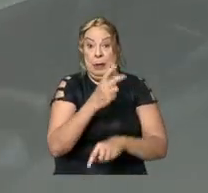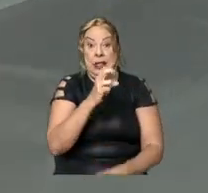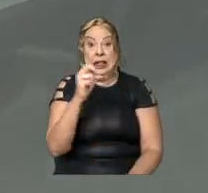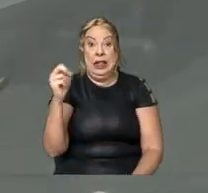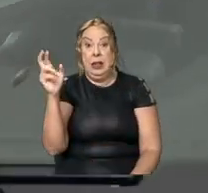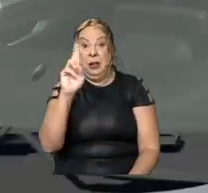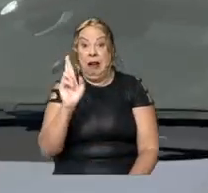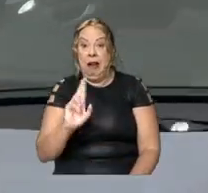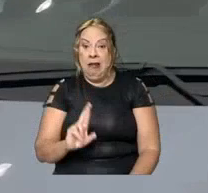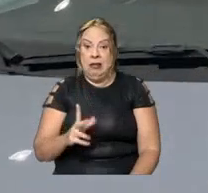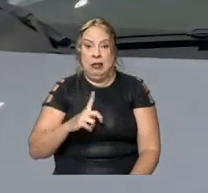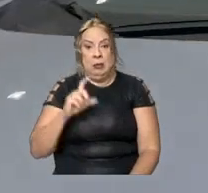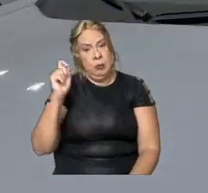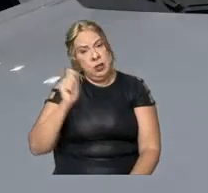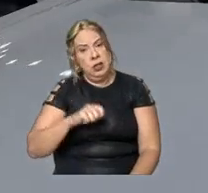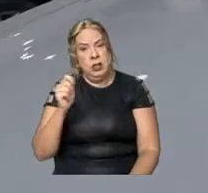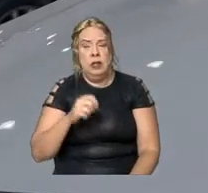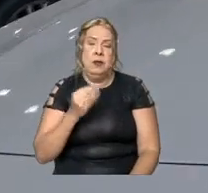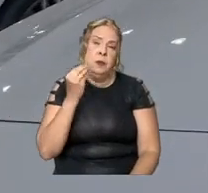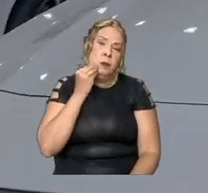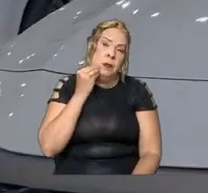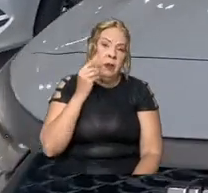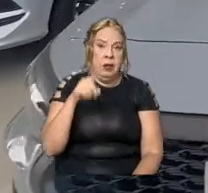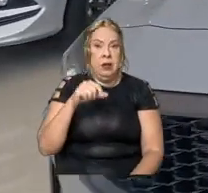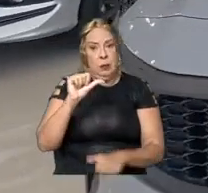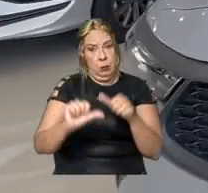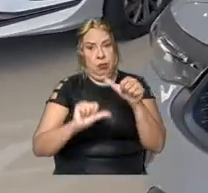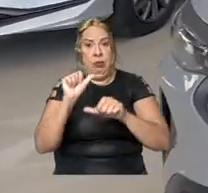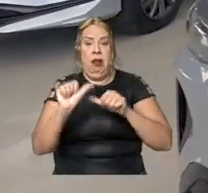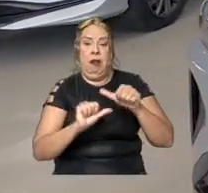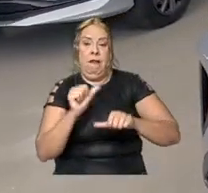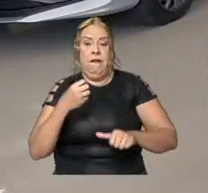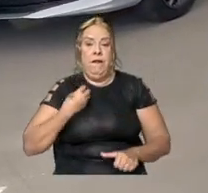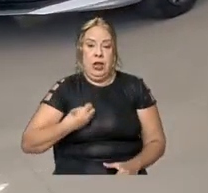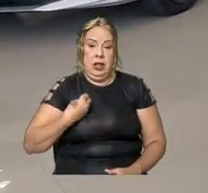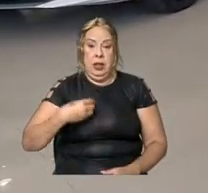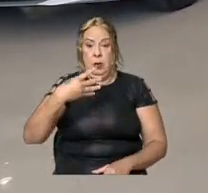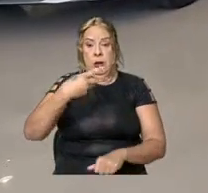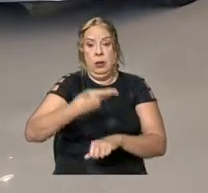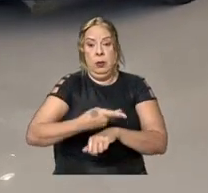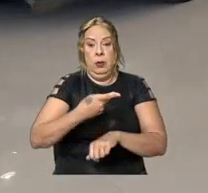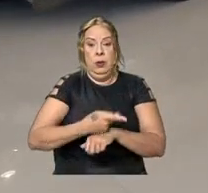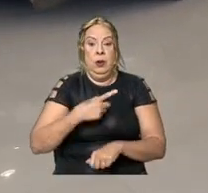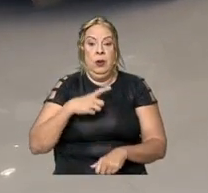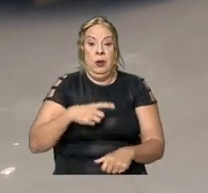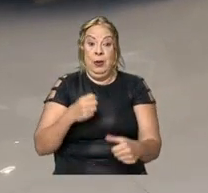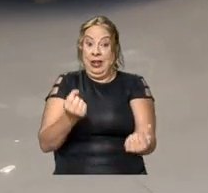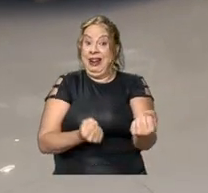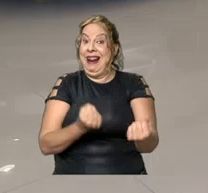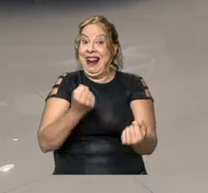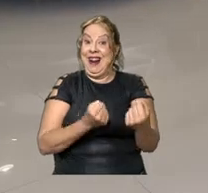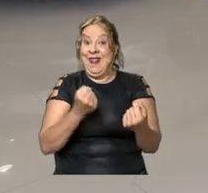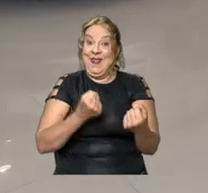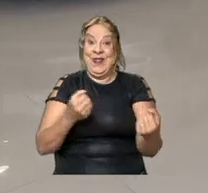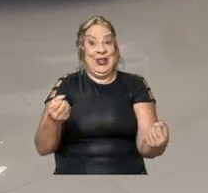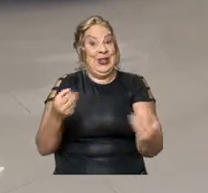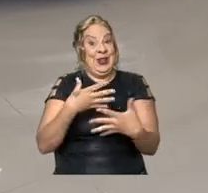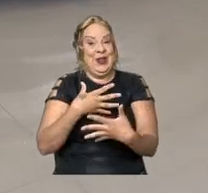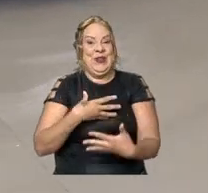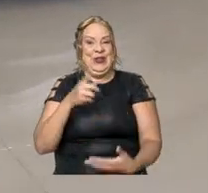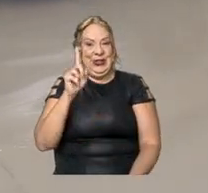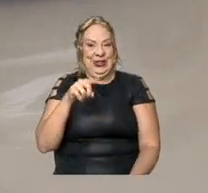São muitas possibilidades, oportunidades para você mudar de vida. E no quarto mega prêmio tem um Fiat